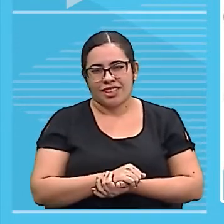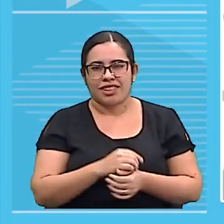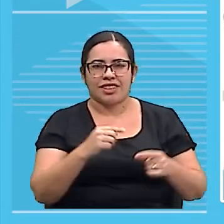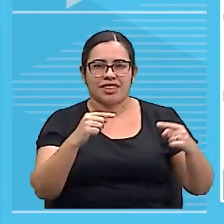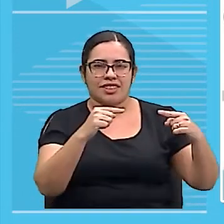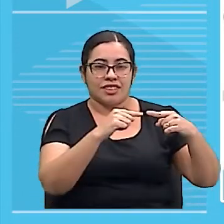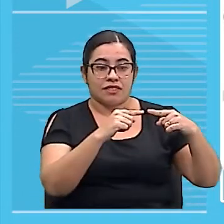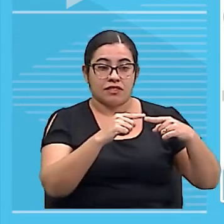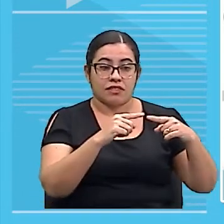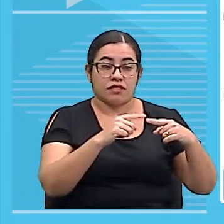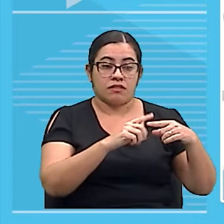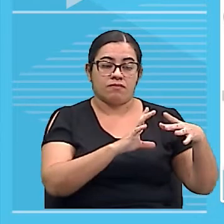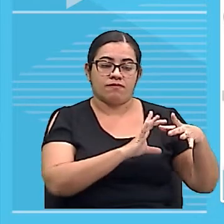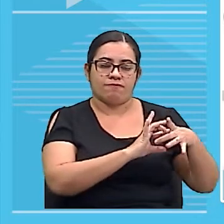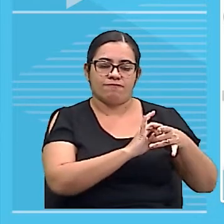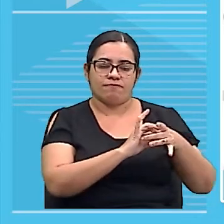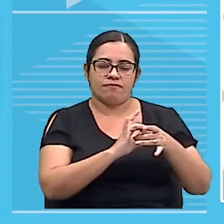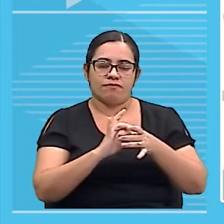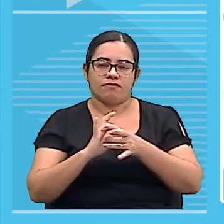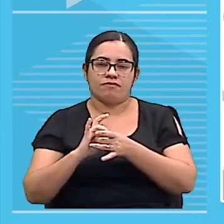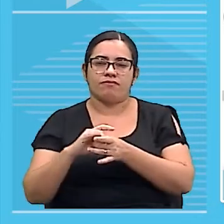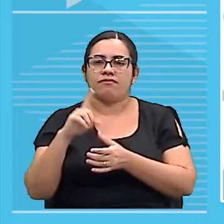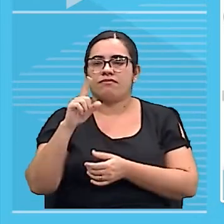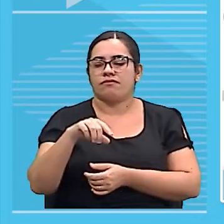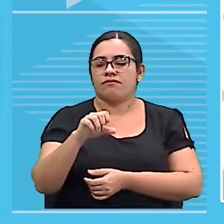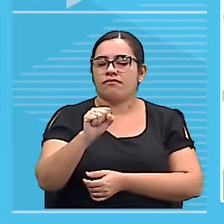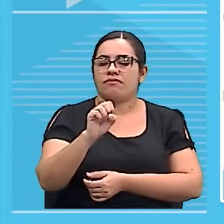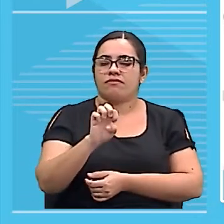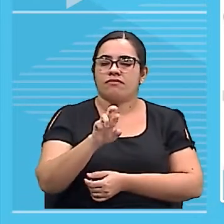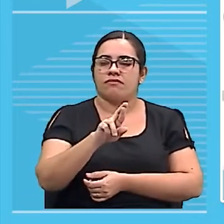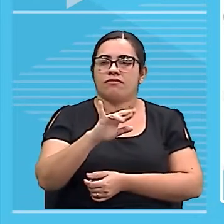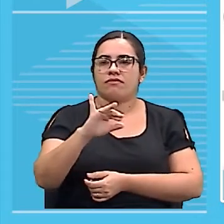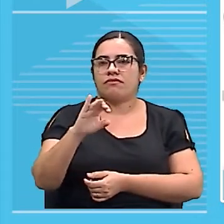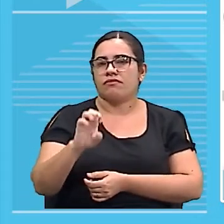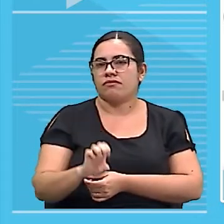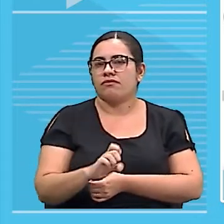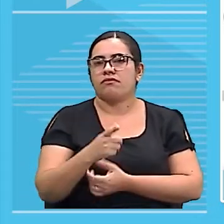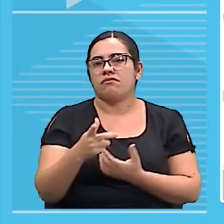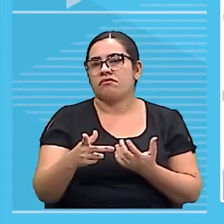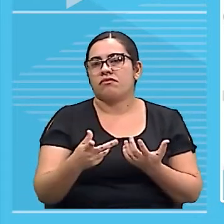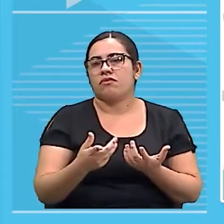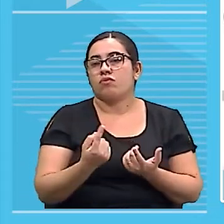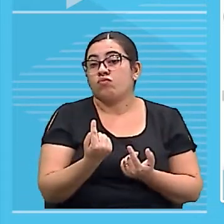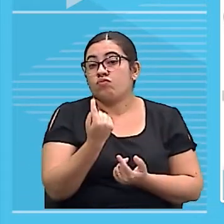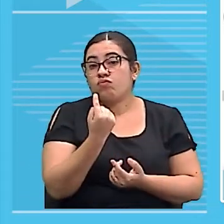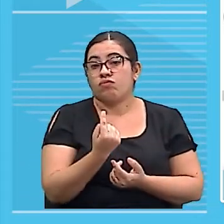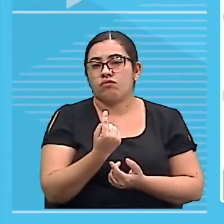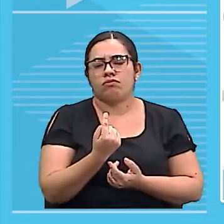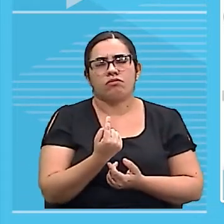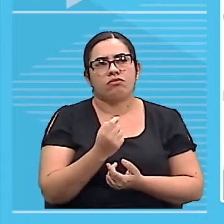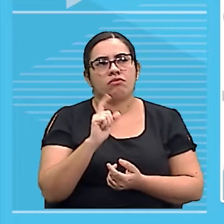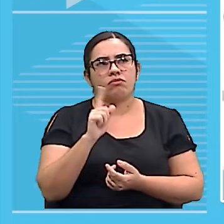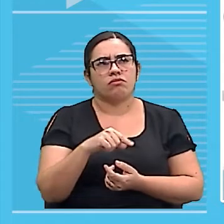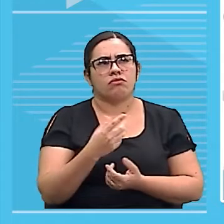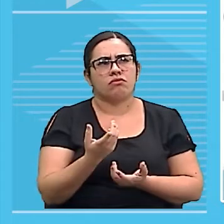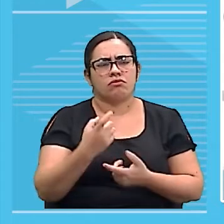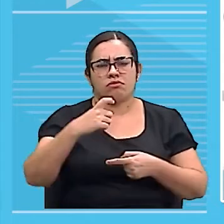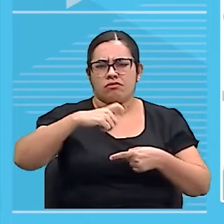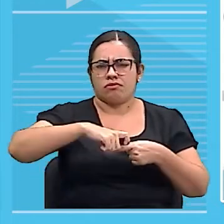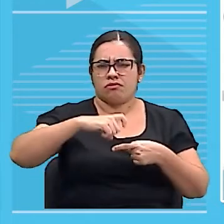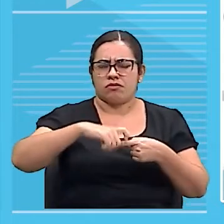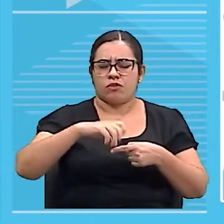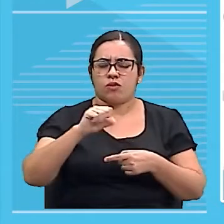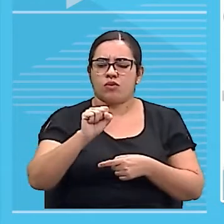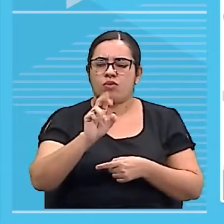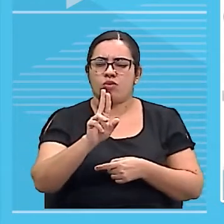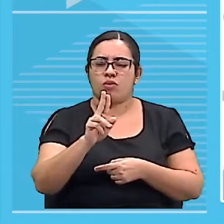associação em série e em que um dos resistores a suprimido e Como assim